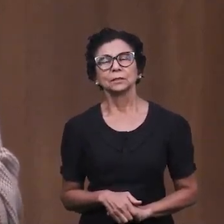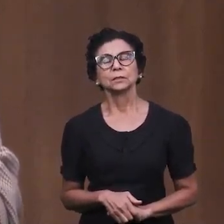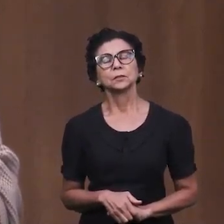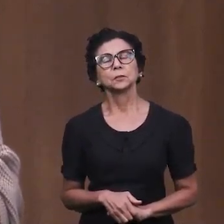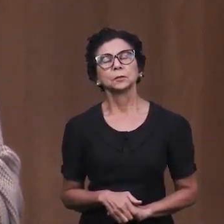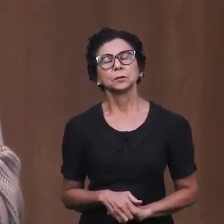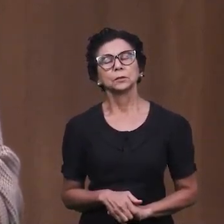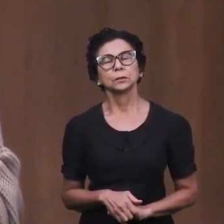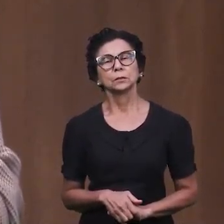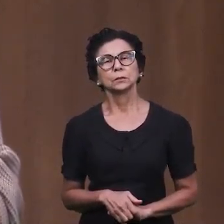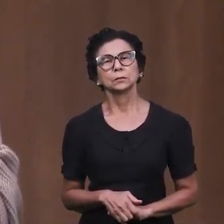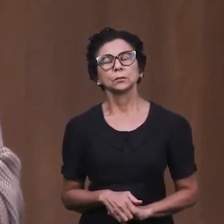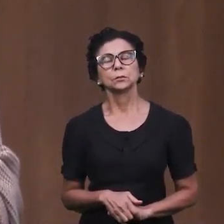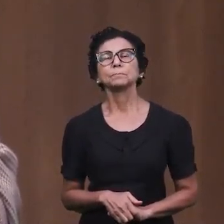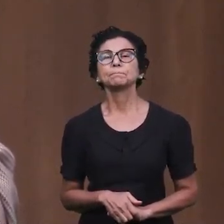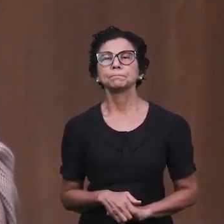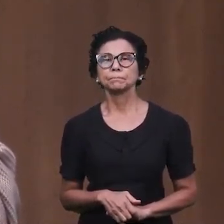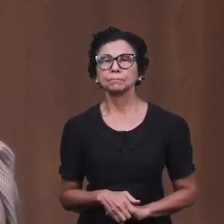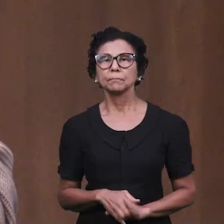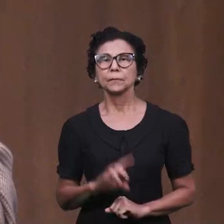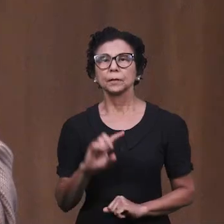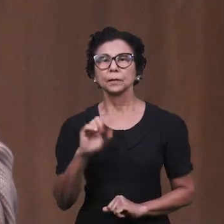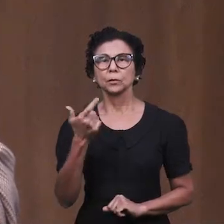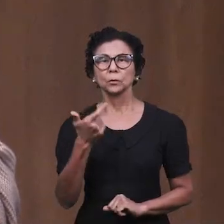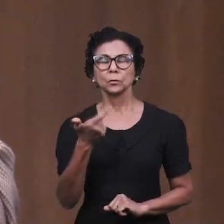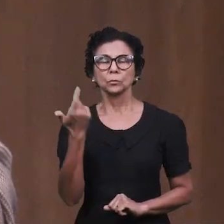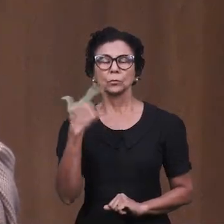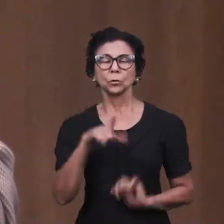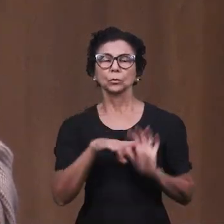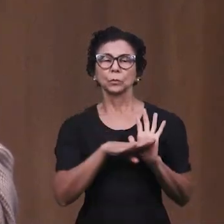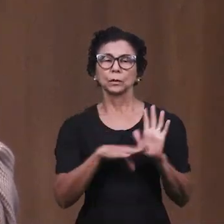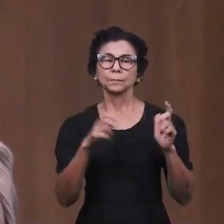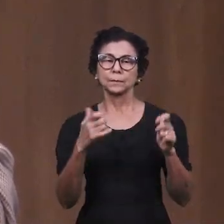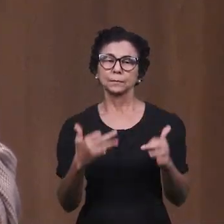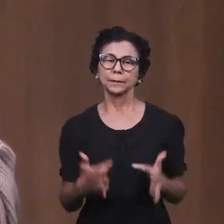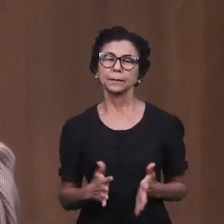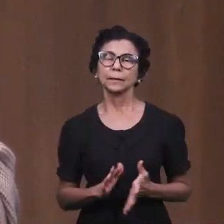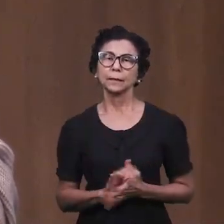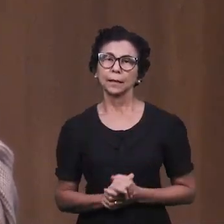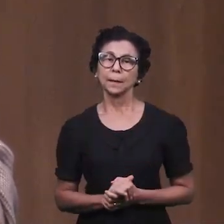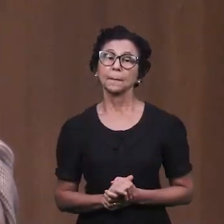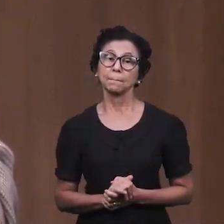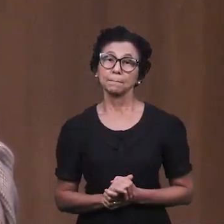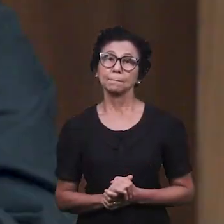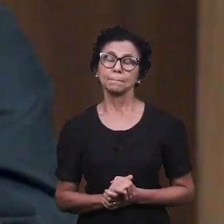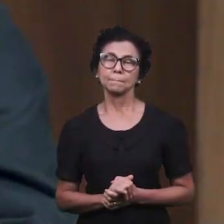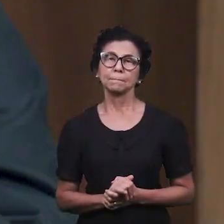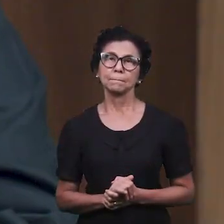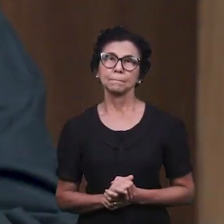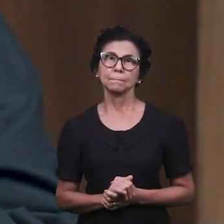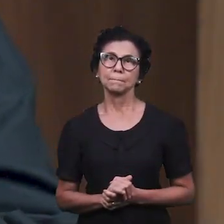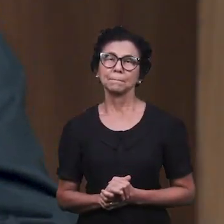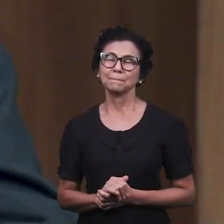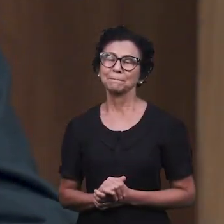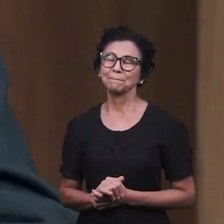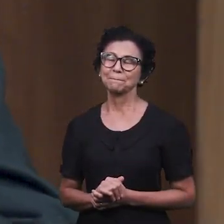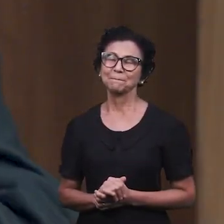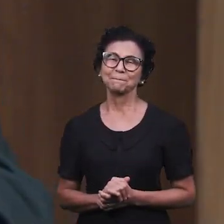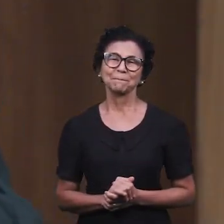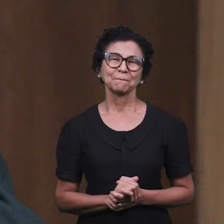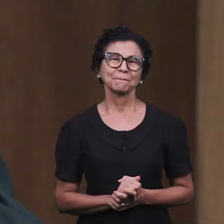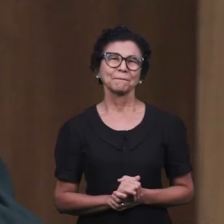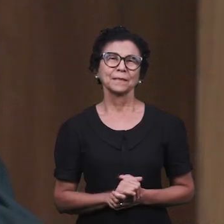clara, mas está desse jeito, está sendo dessa maneira trazido para a gente. Irmãs, que bênção